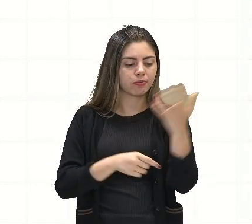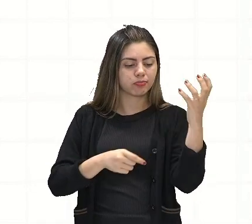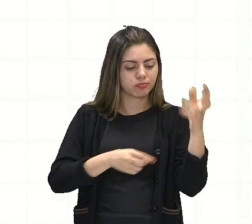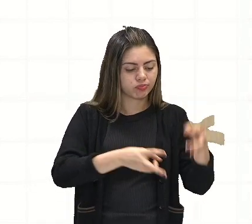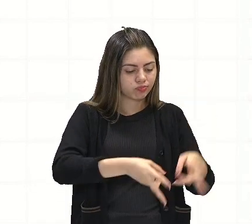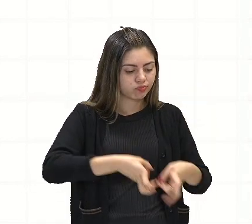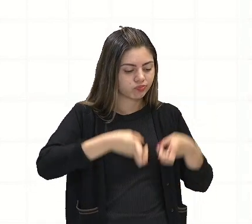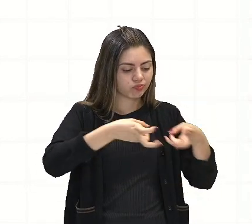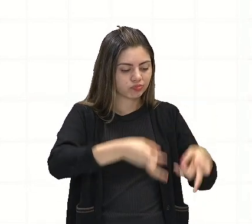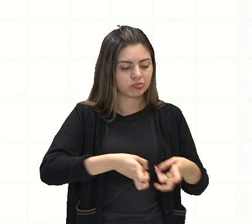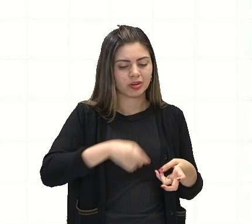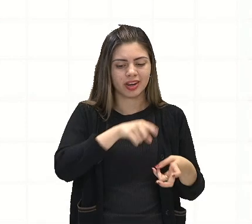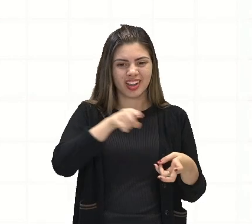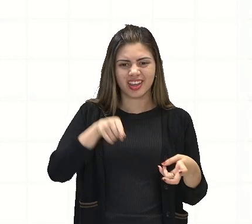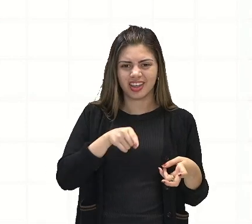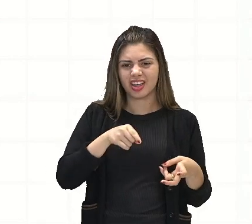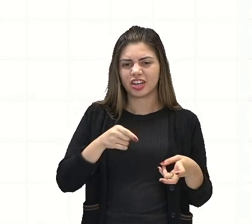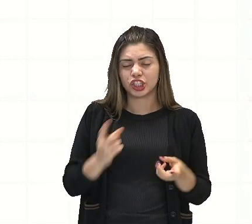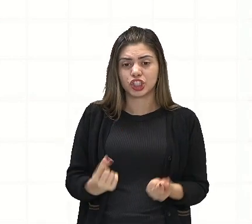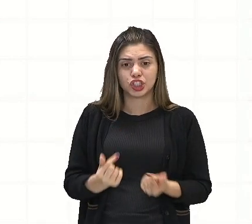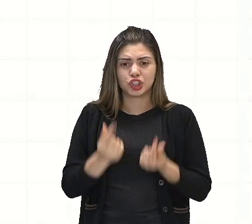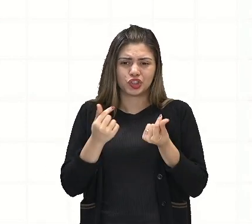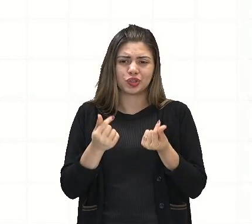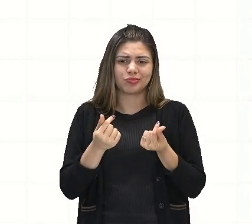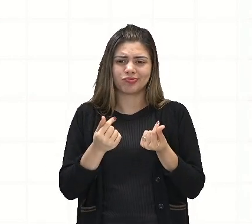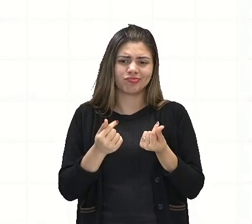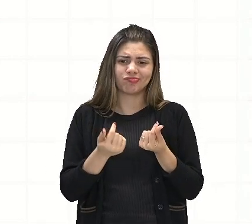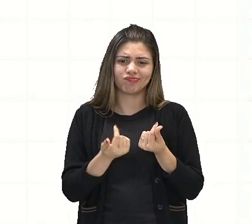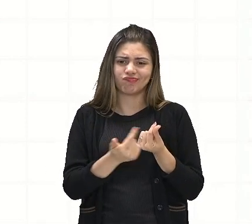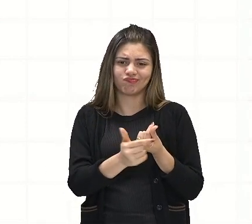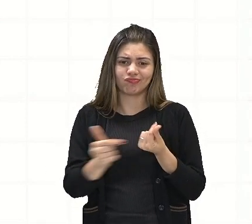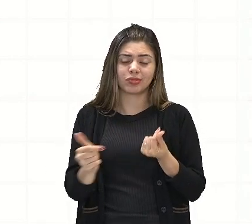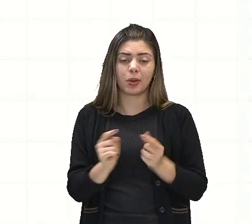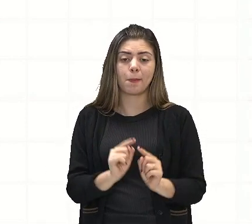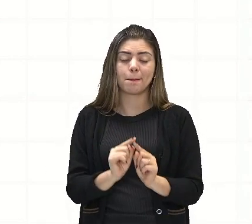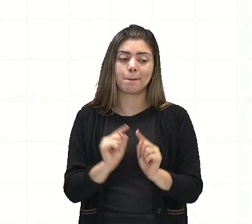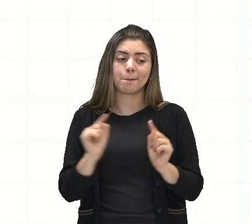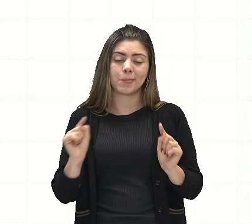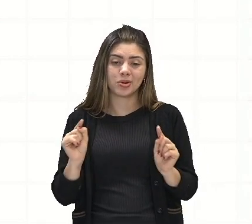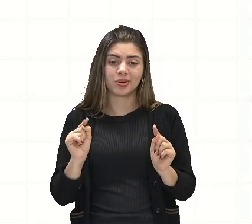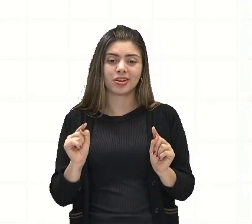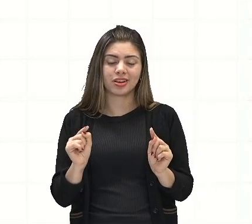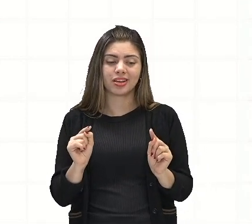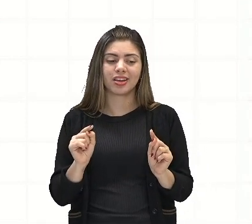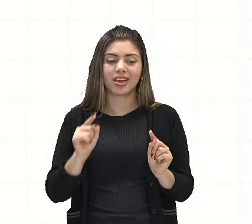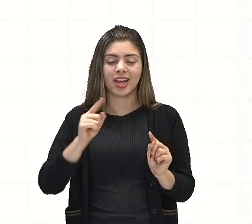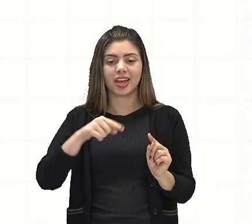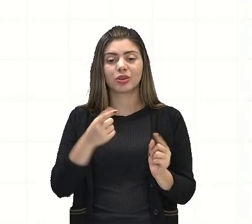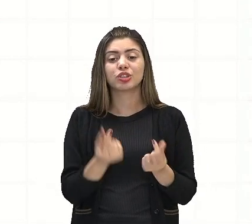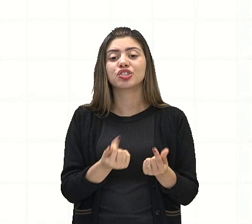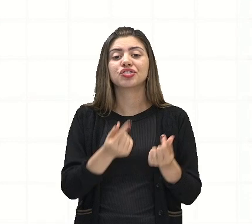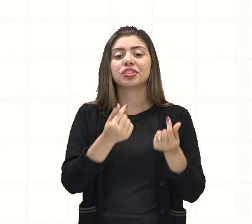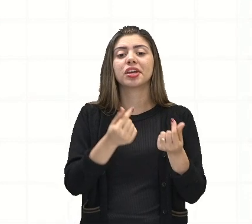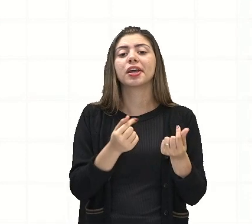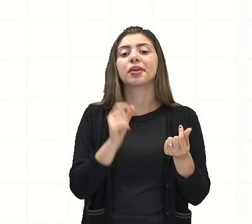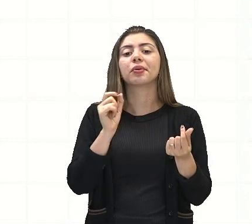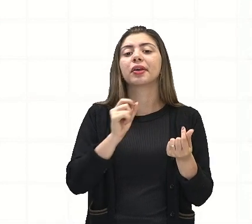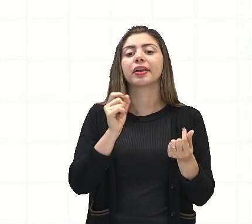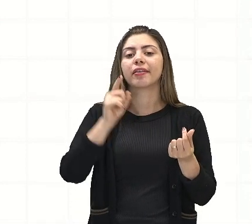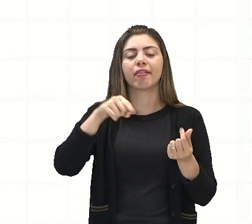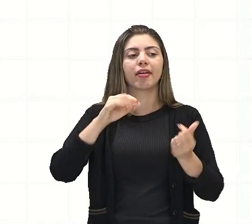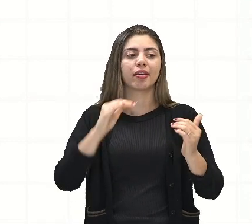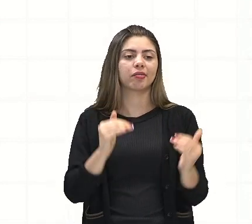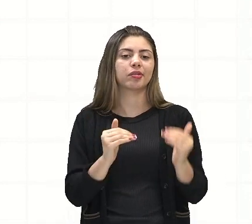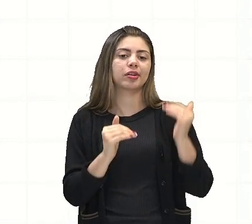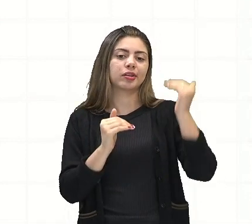lá da seringueira. Porém, essa prosperidade econômica era atribuída aos seringalistas,